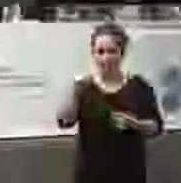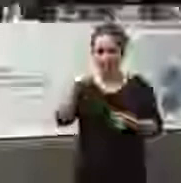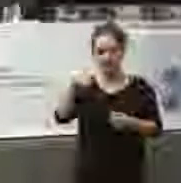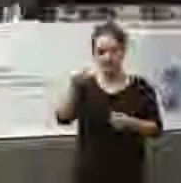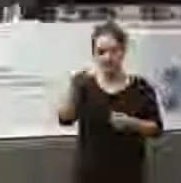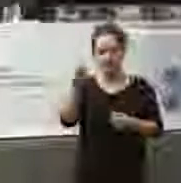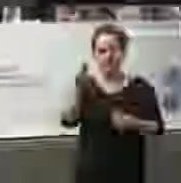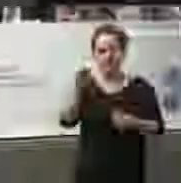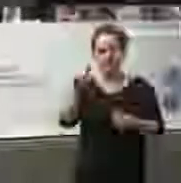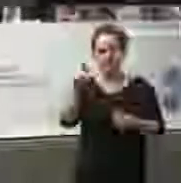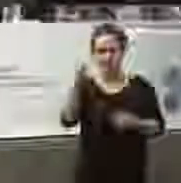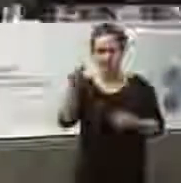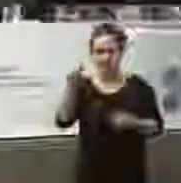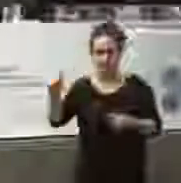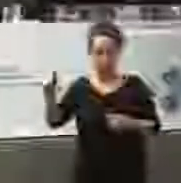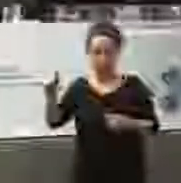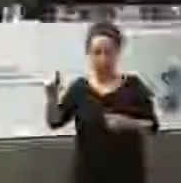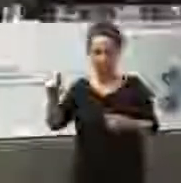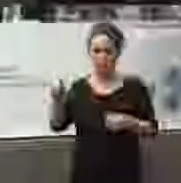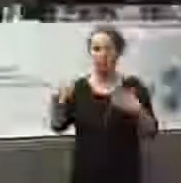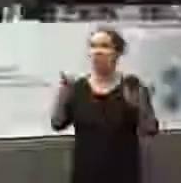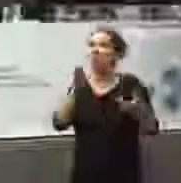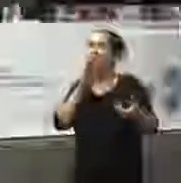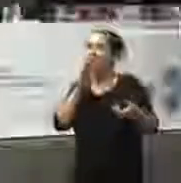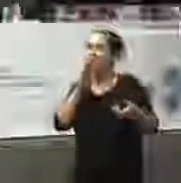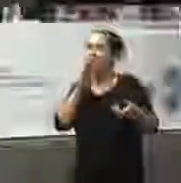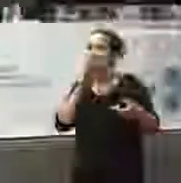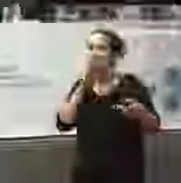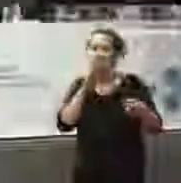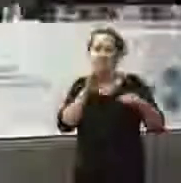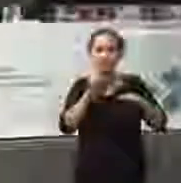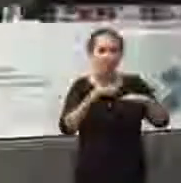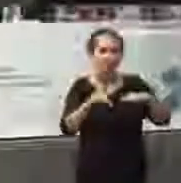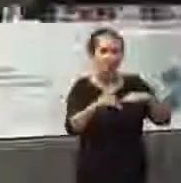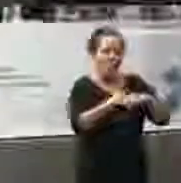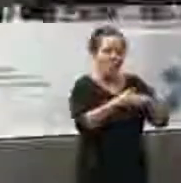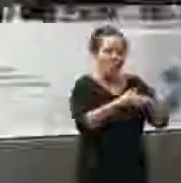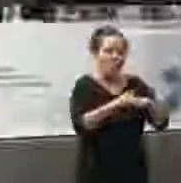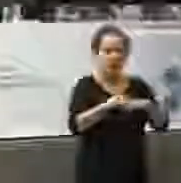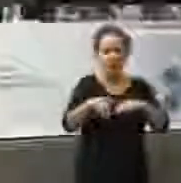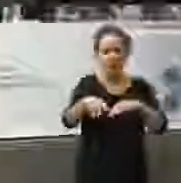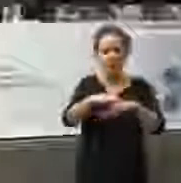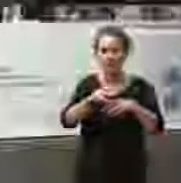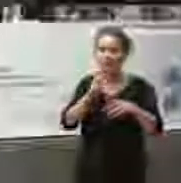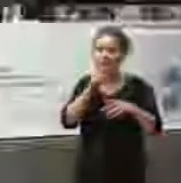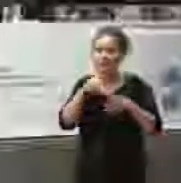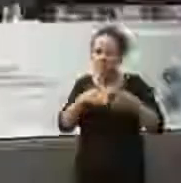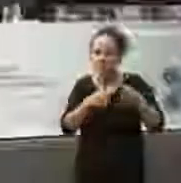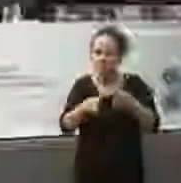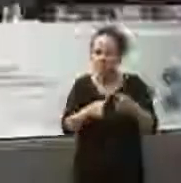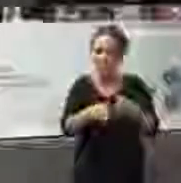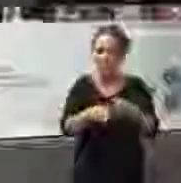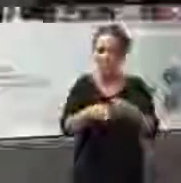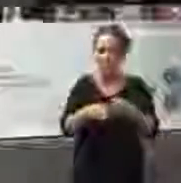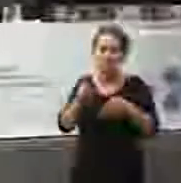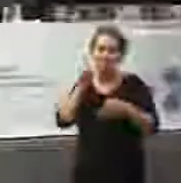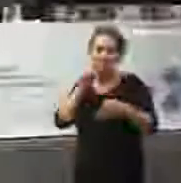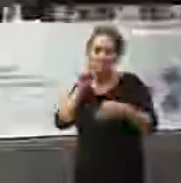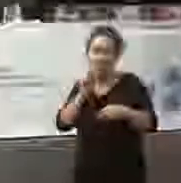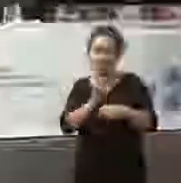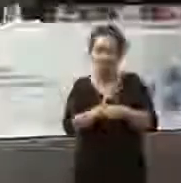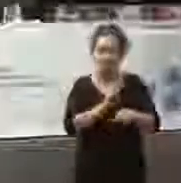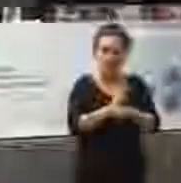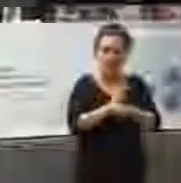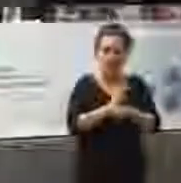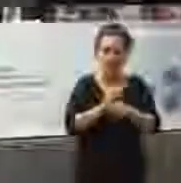é já ouvi falar é uma ilha no pacífico foi protetorado americano dos anos 40 teve sua independência